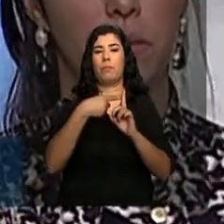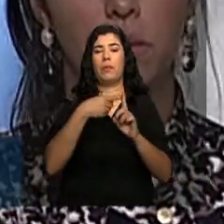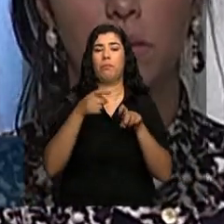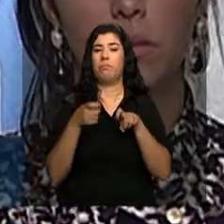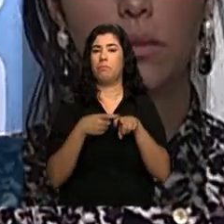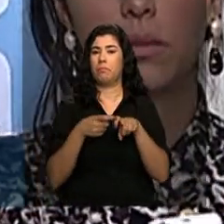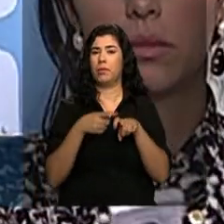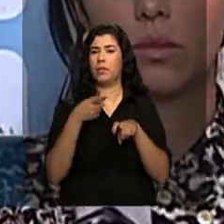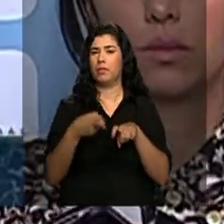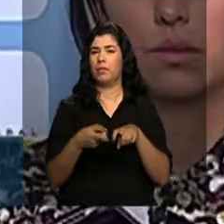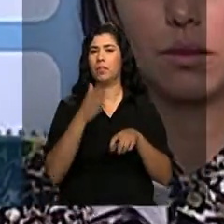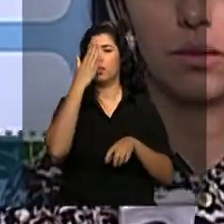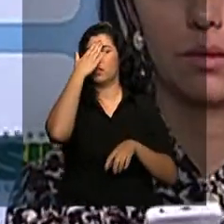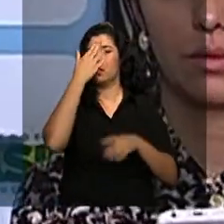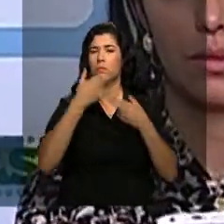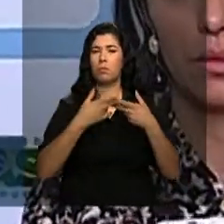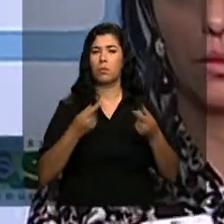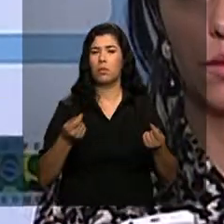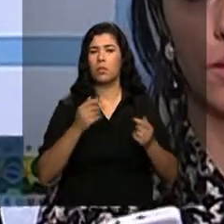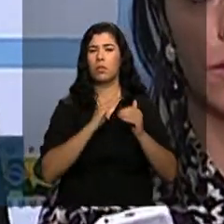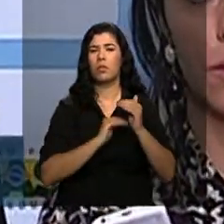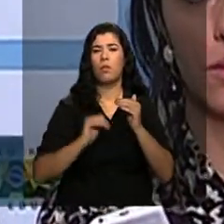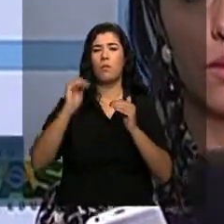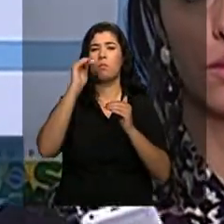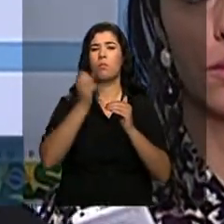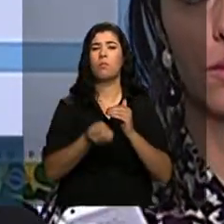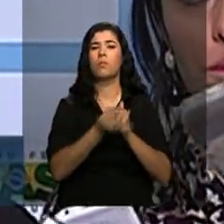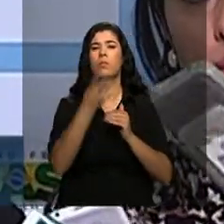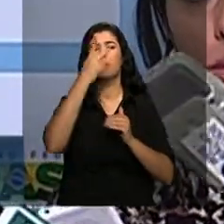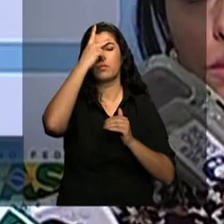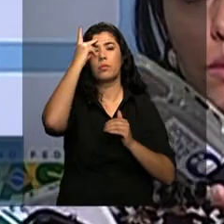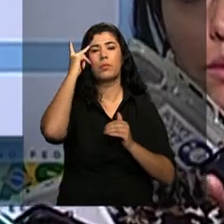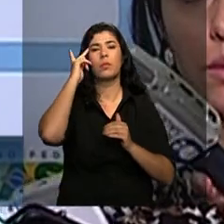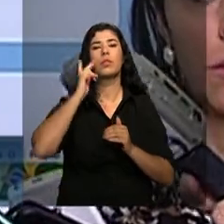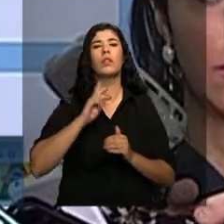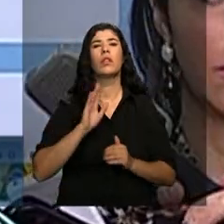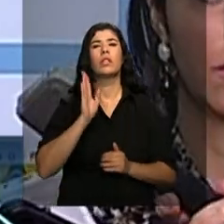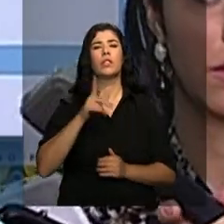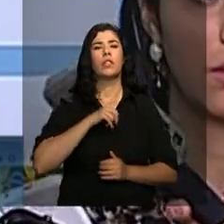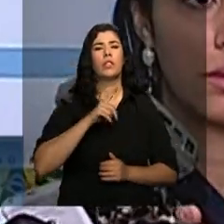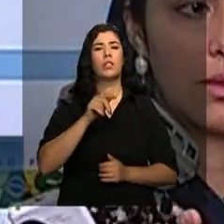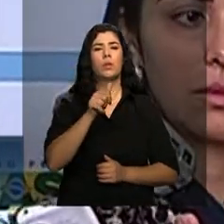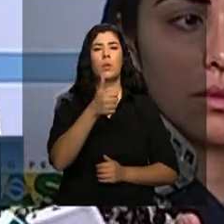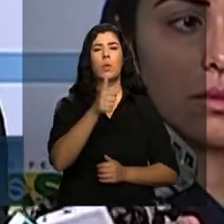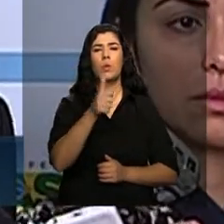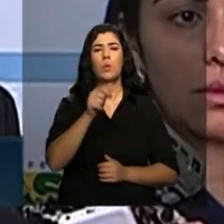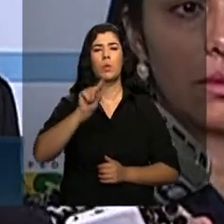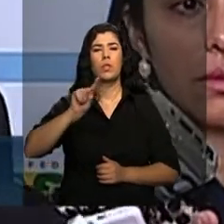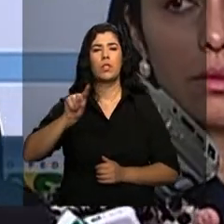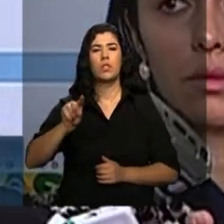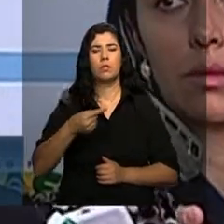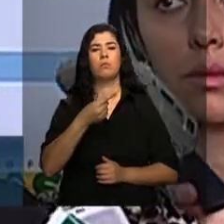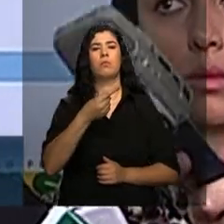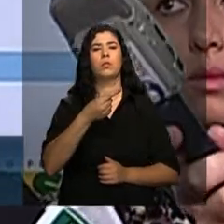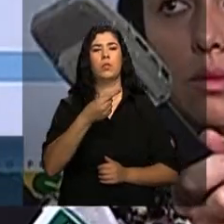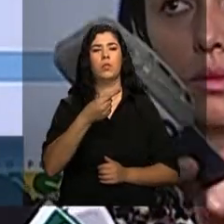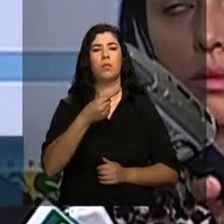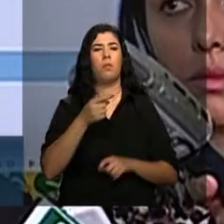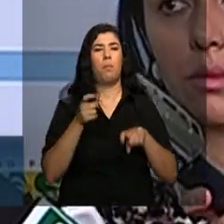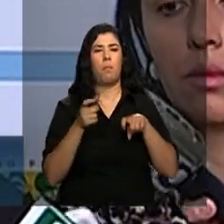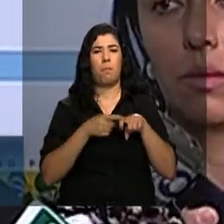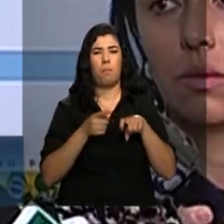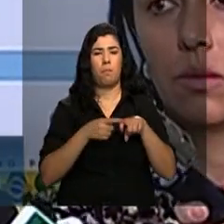essa pressão de... Não, gente, olha, nós estamos mais de 11.400 médicos cubanos no Brasil, já